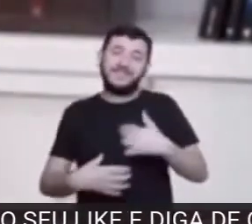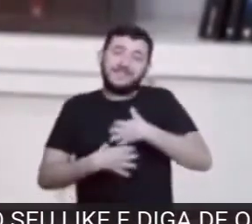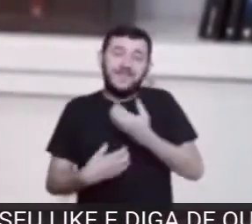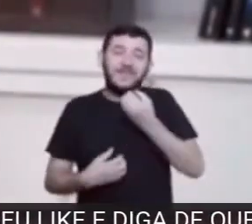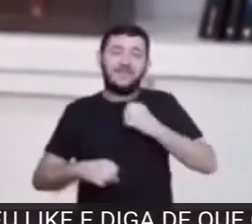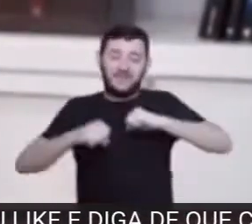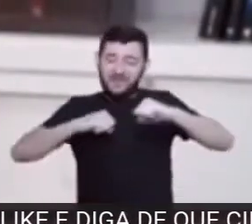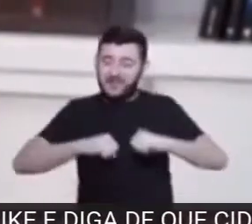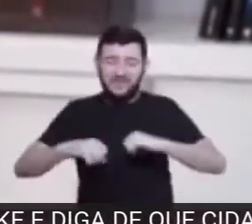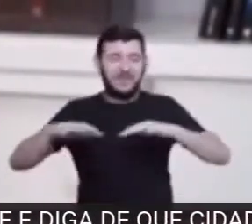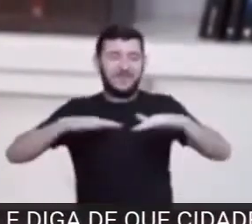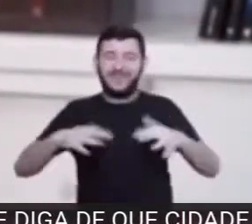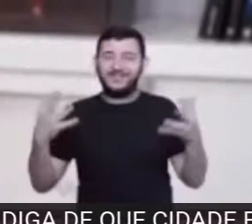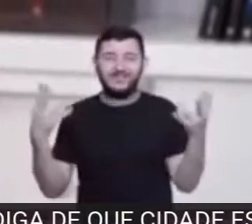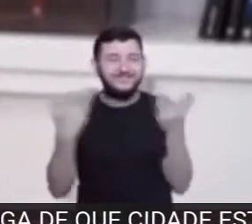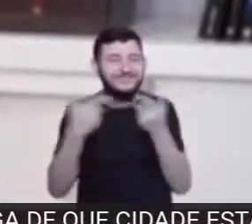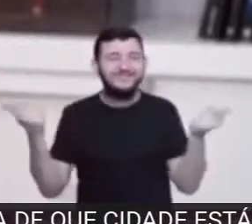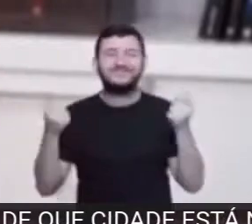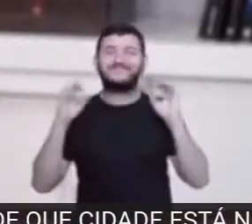maravilhoso. Eu estou